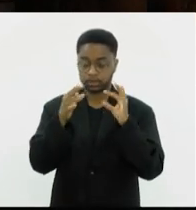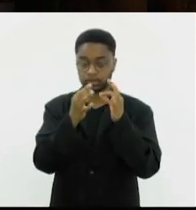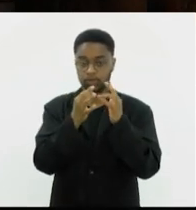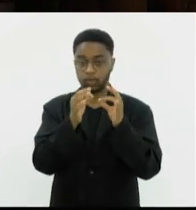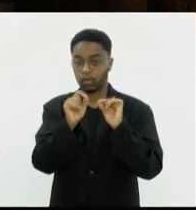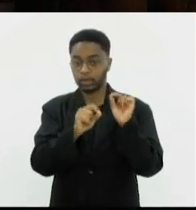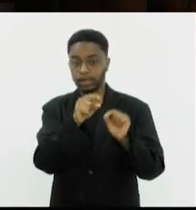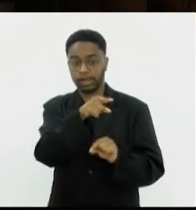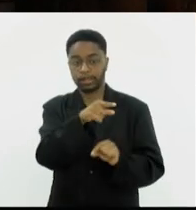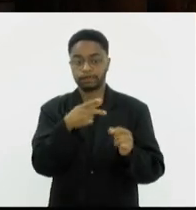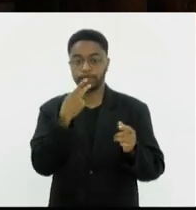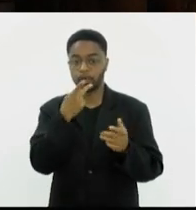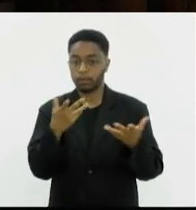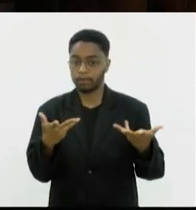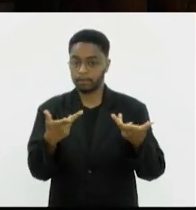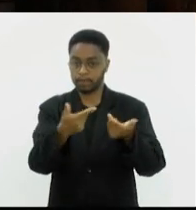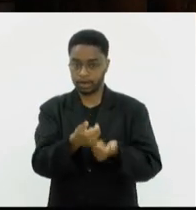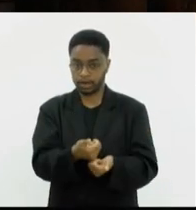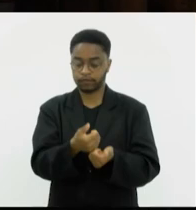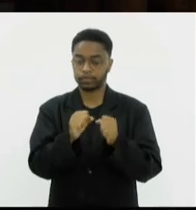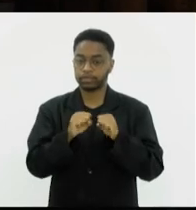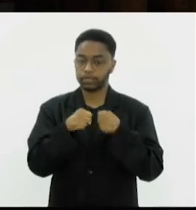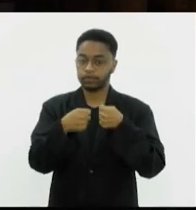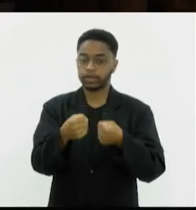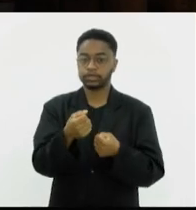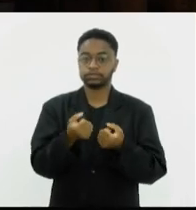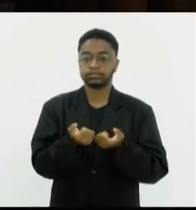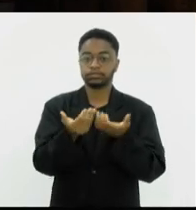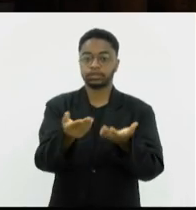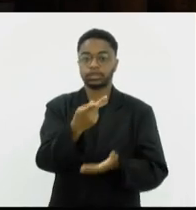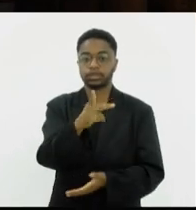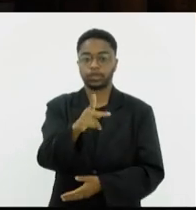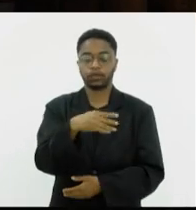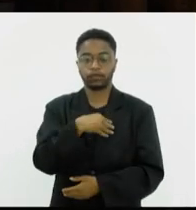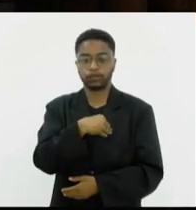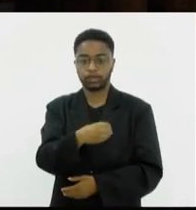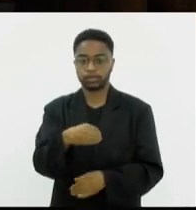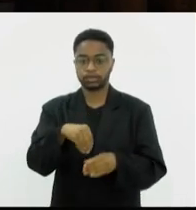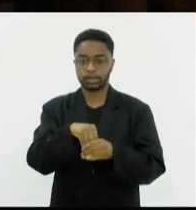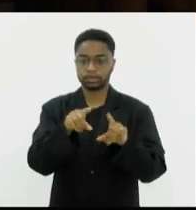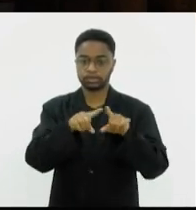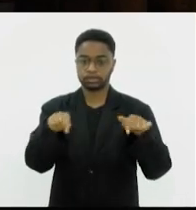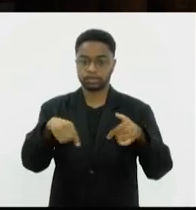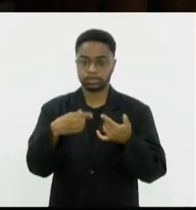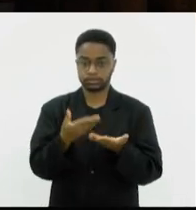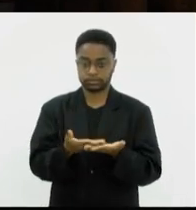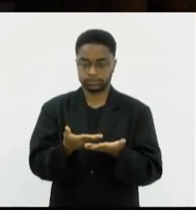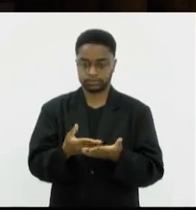esse deputado defende para os seus filhos dentro da sala de aula.